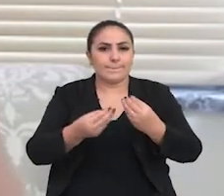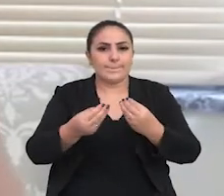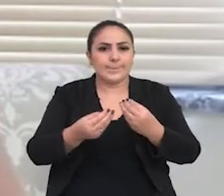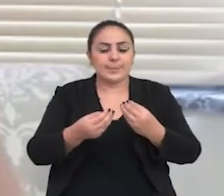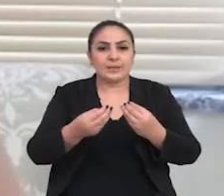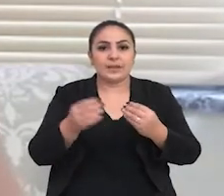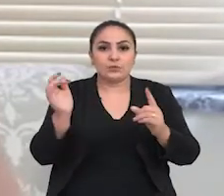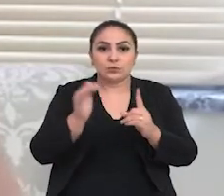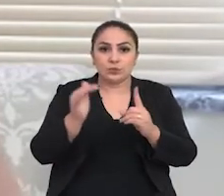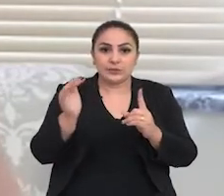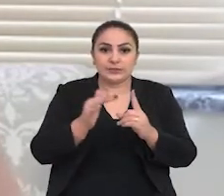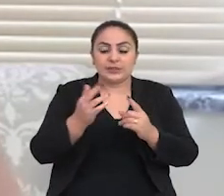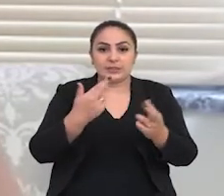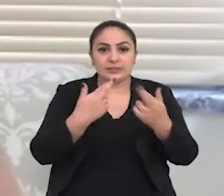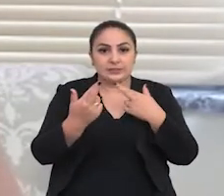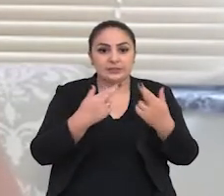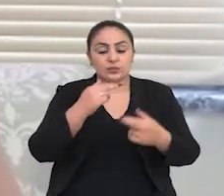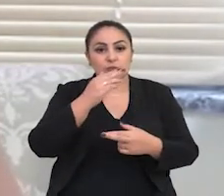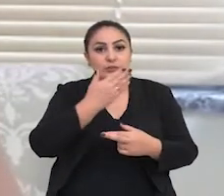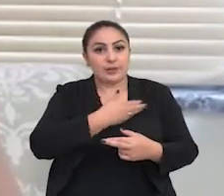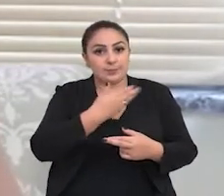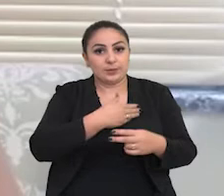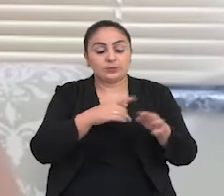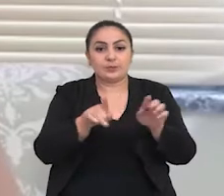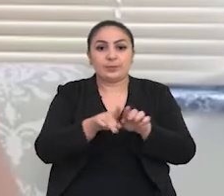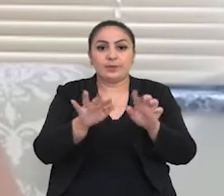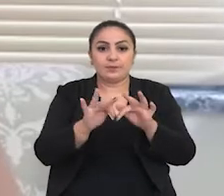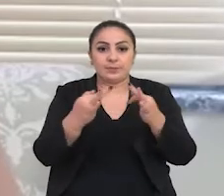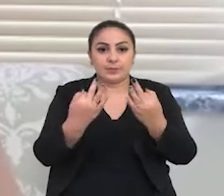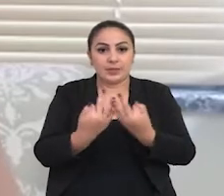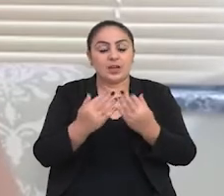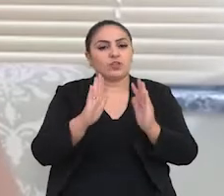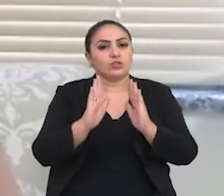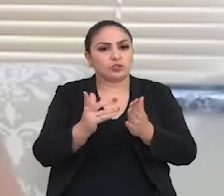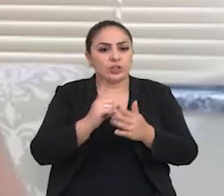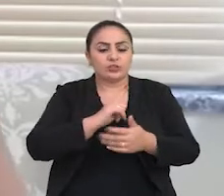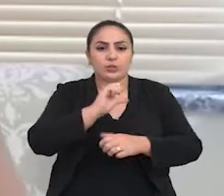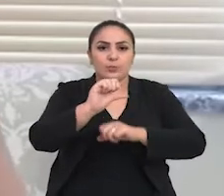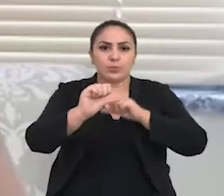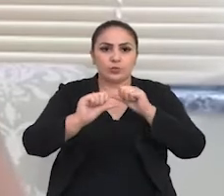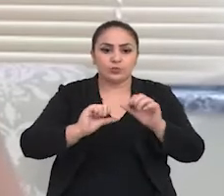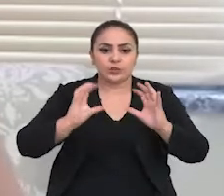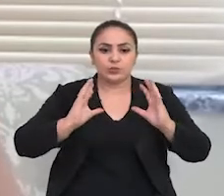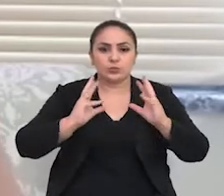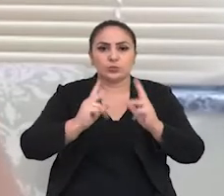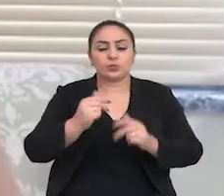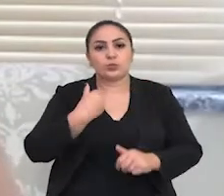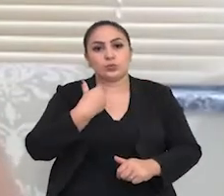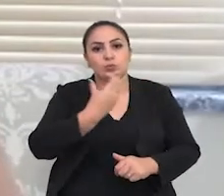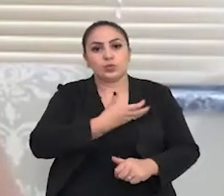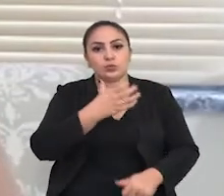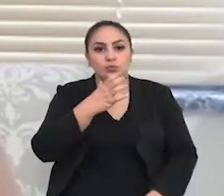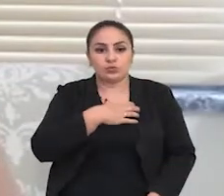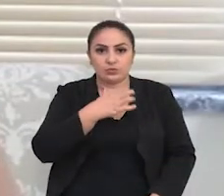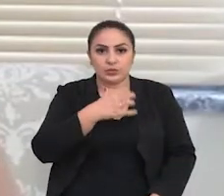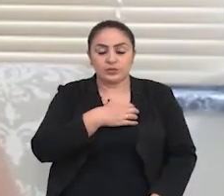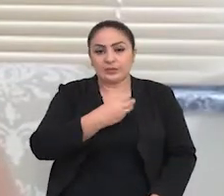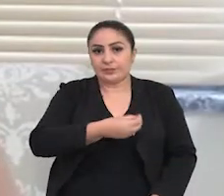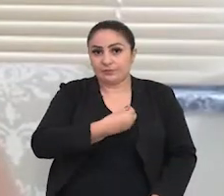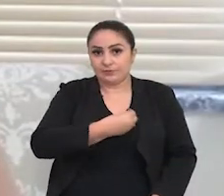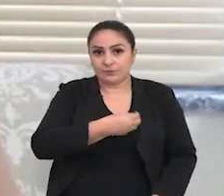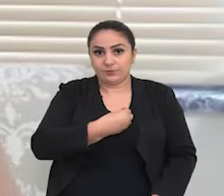social, como essa interferência nas relações com os amigos e familiares já vinha modificando o